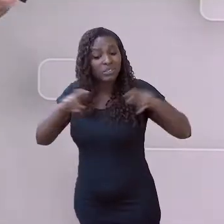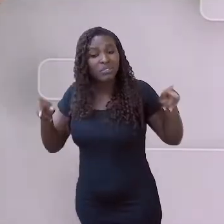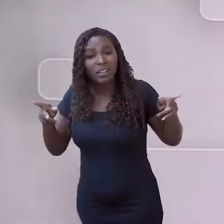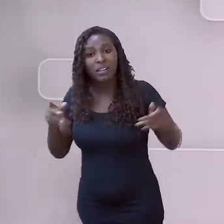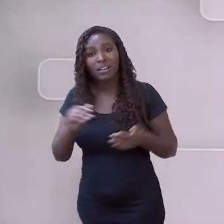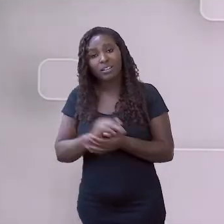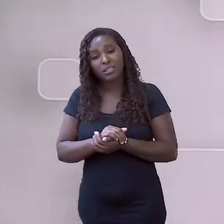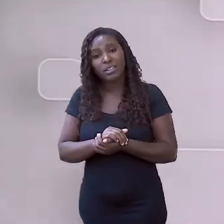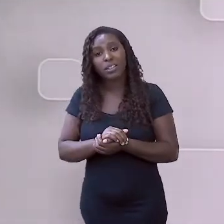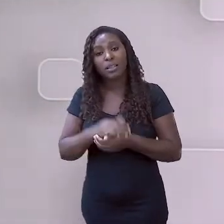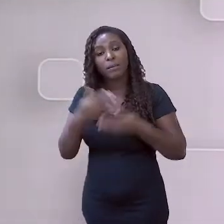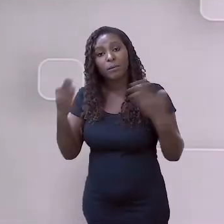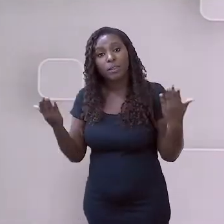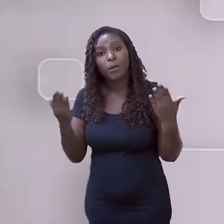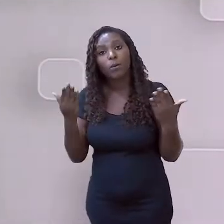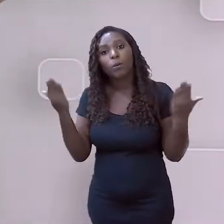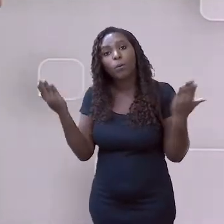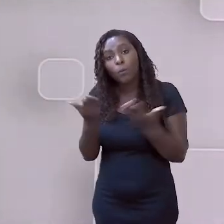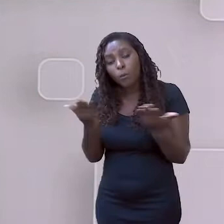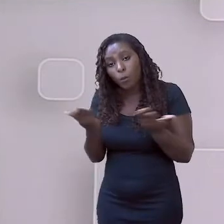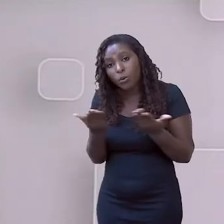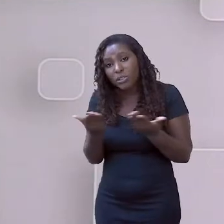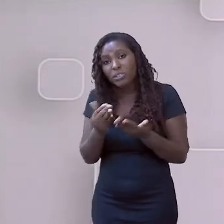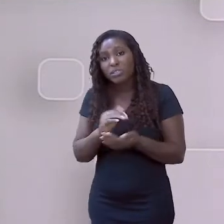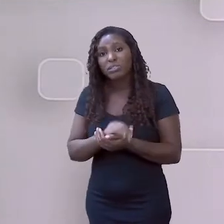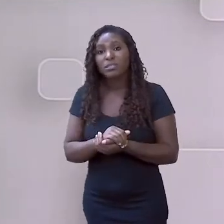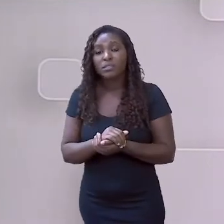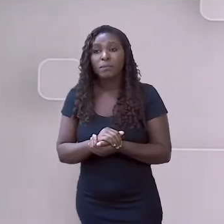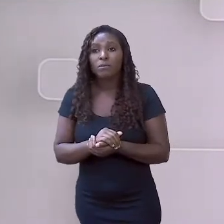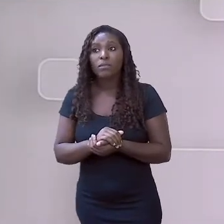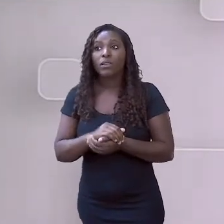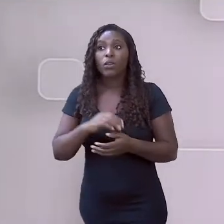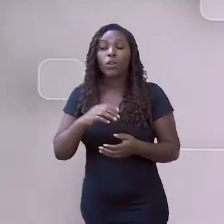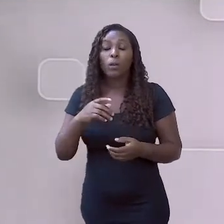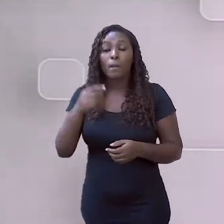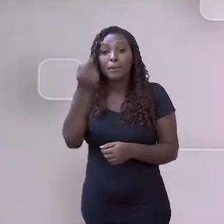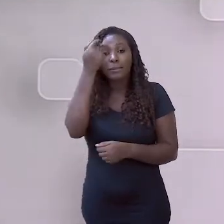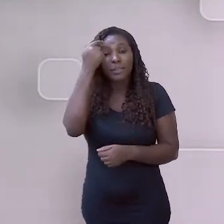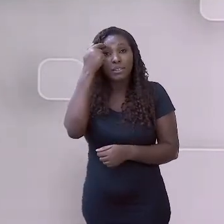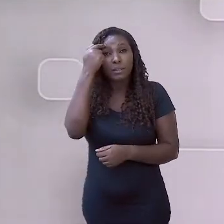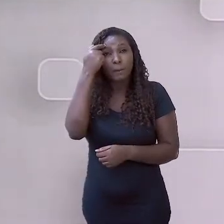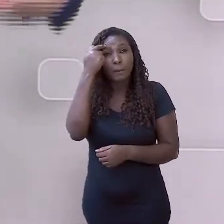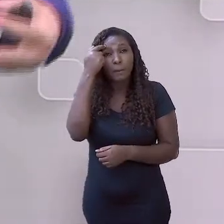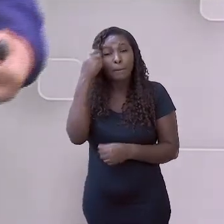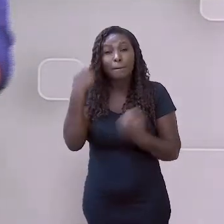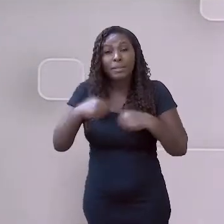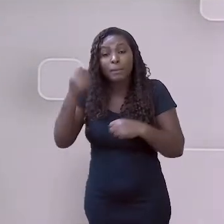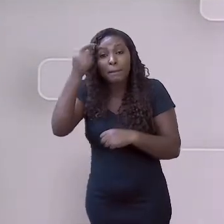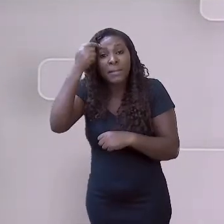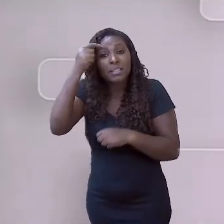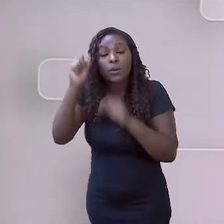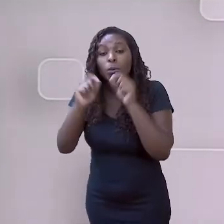estou consumindo cada vez mais eu estou gerando esse problema.